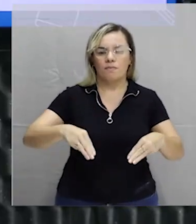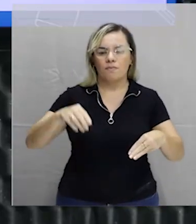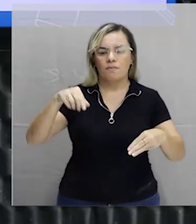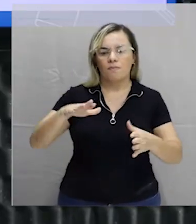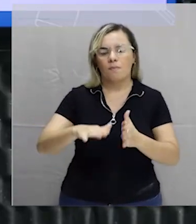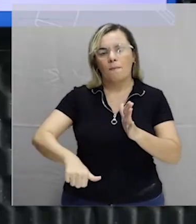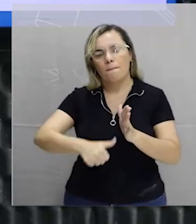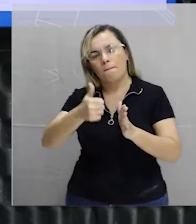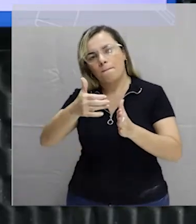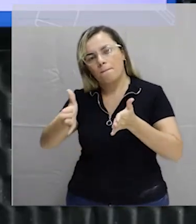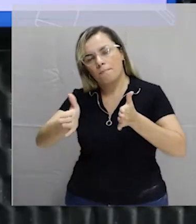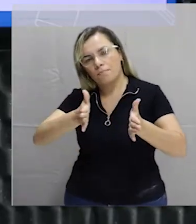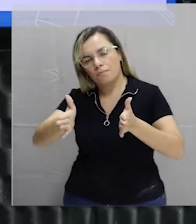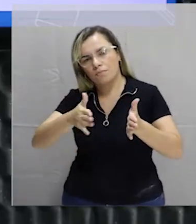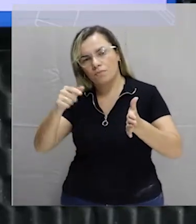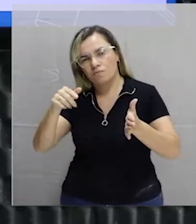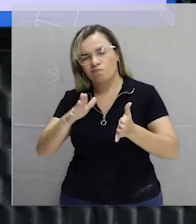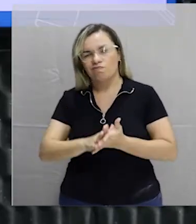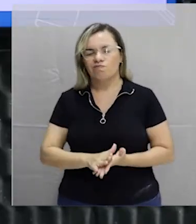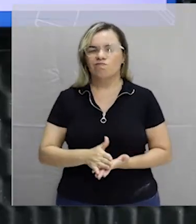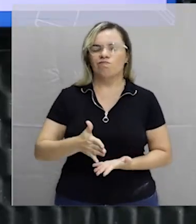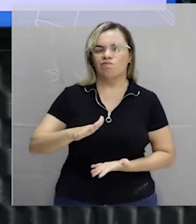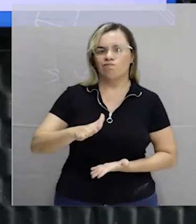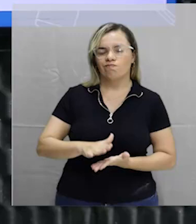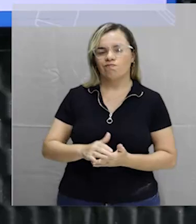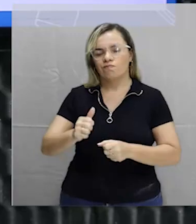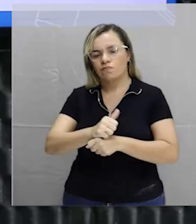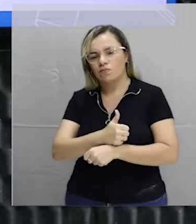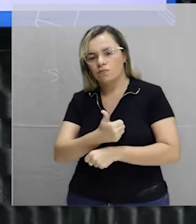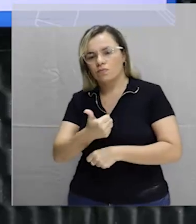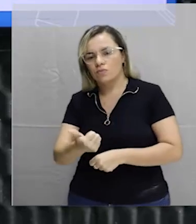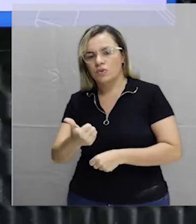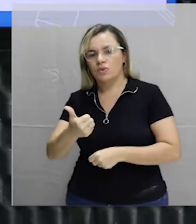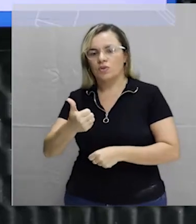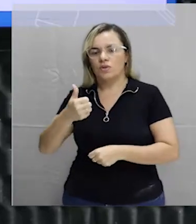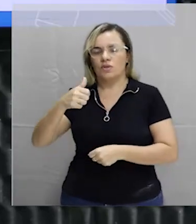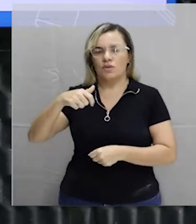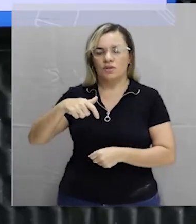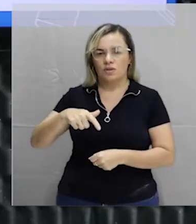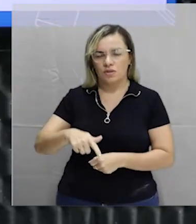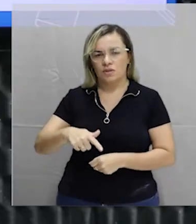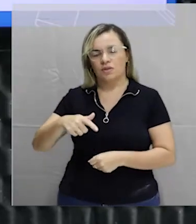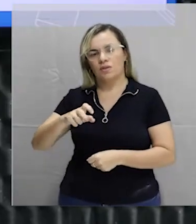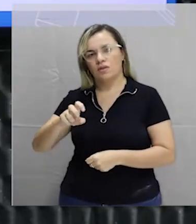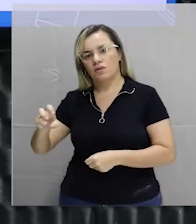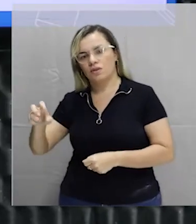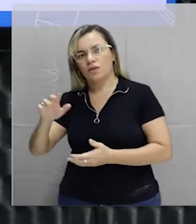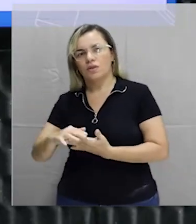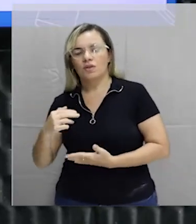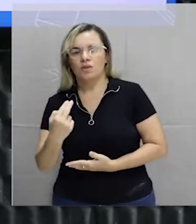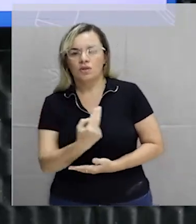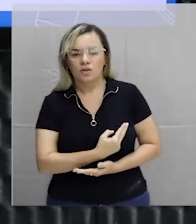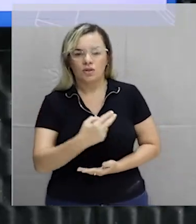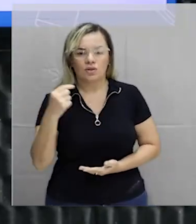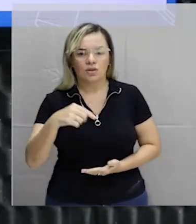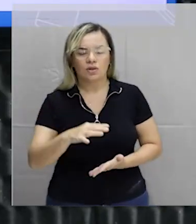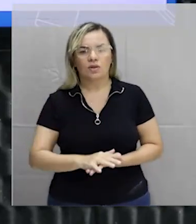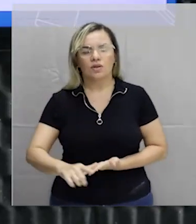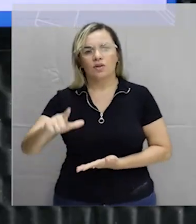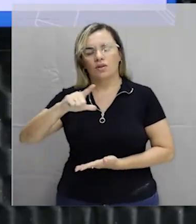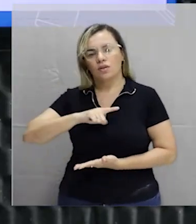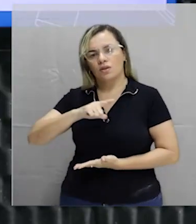finalizar, ali por volta de 1755, no momento que nós teremos, lá em